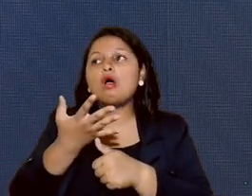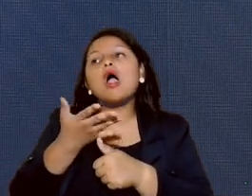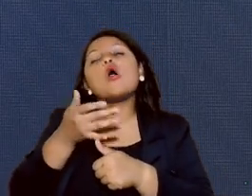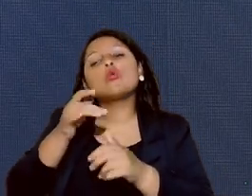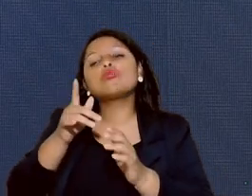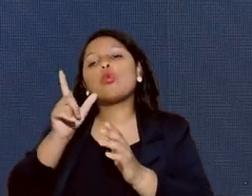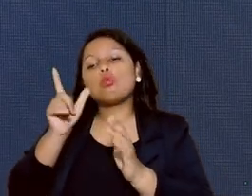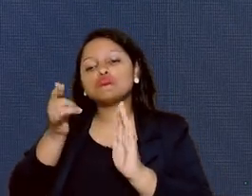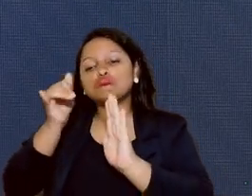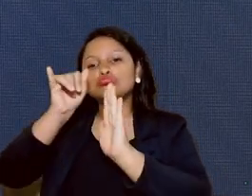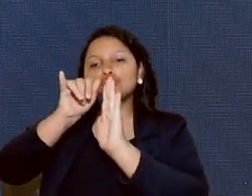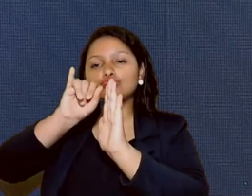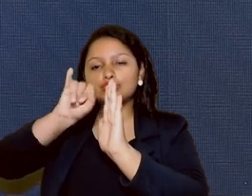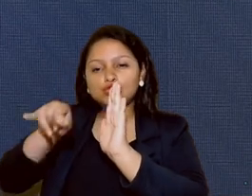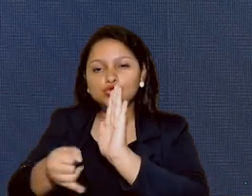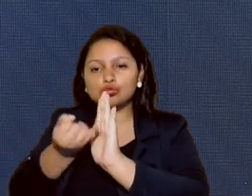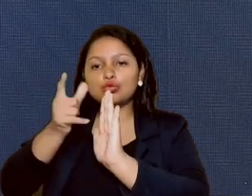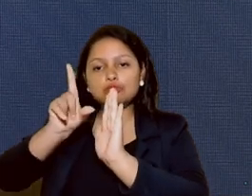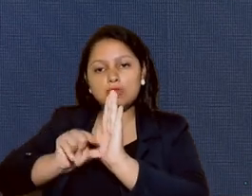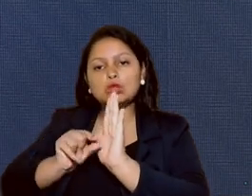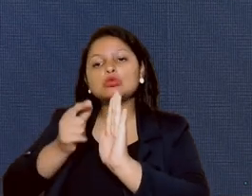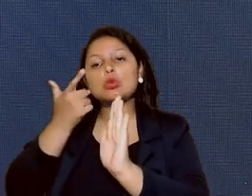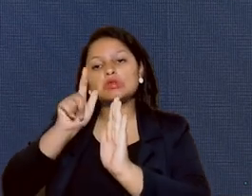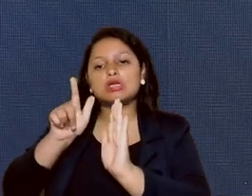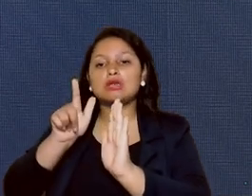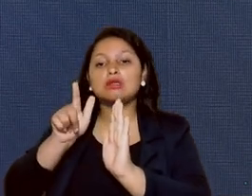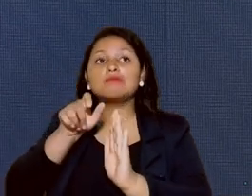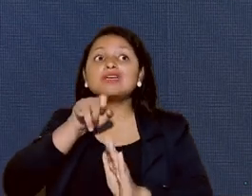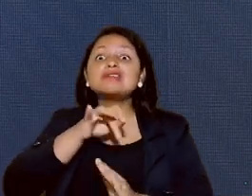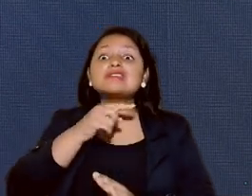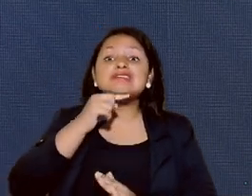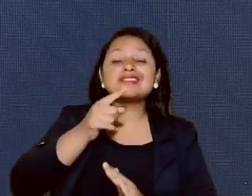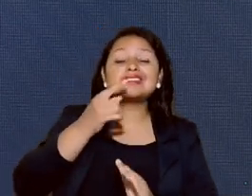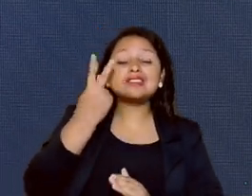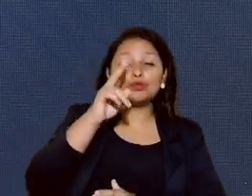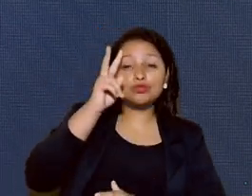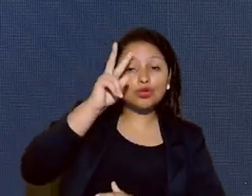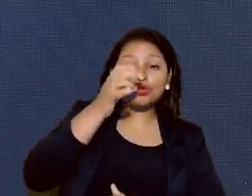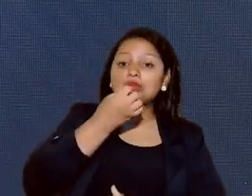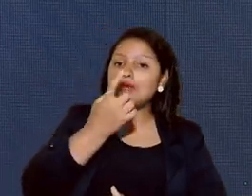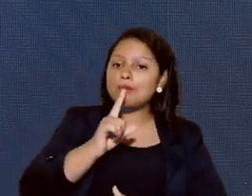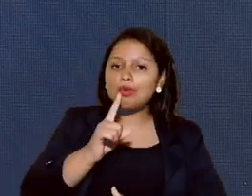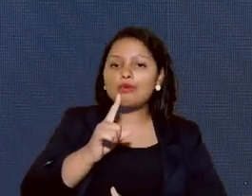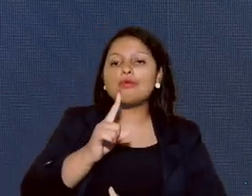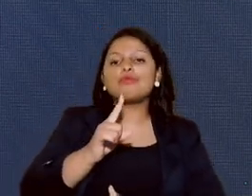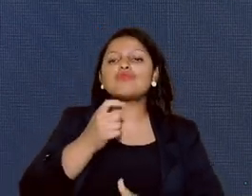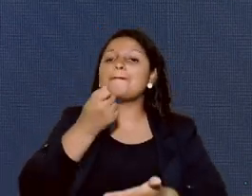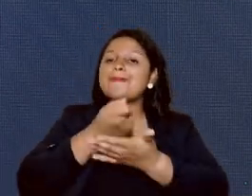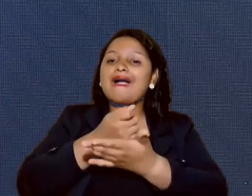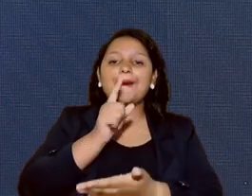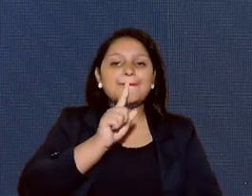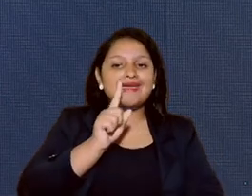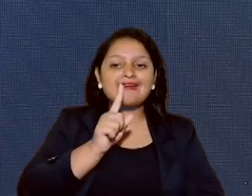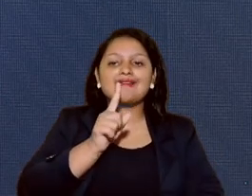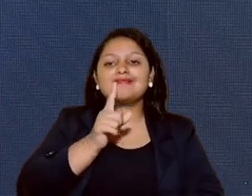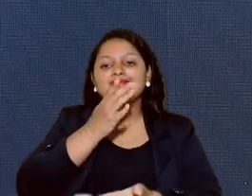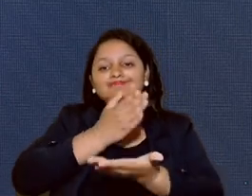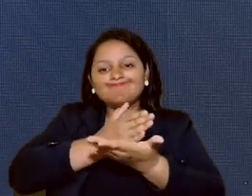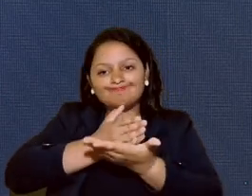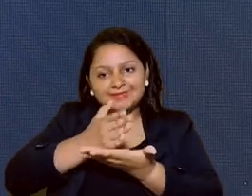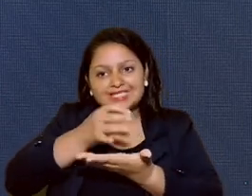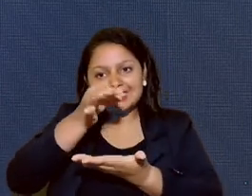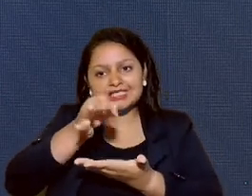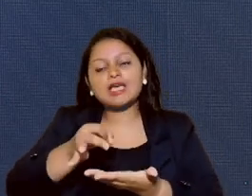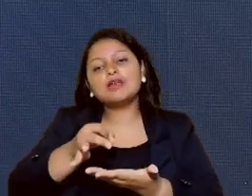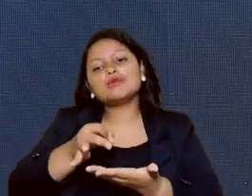mesma forma que isso está acontecendo já hoje vai acontecer no open Health Open Shoes já está acontecendo aquela coisa de